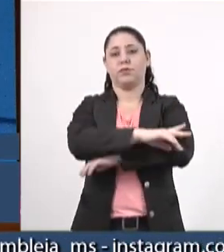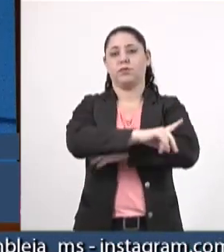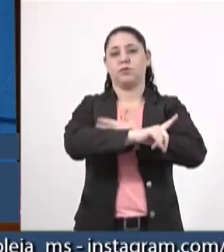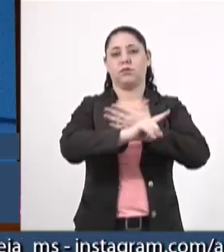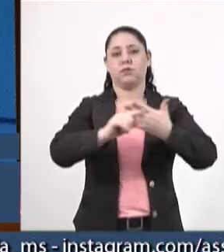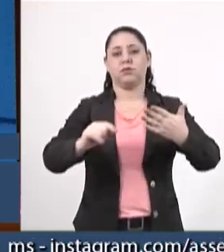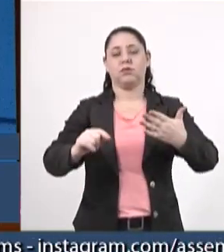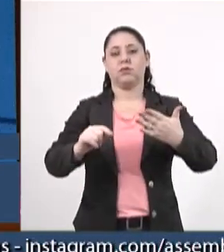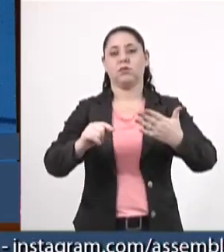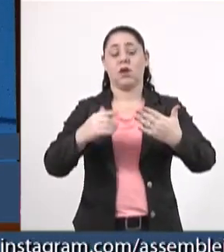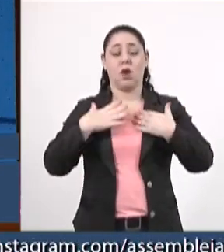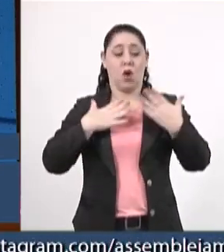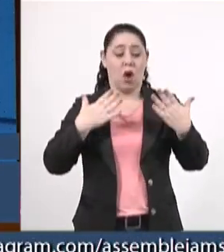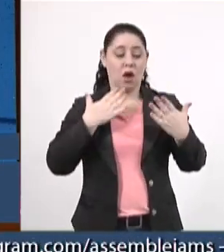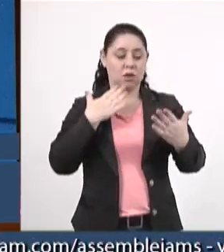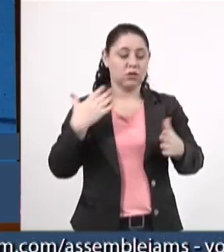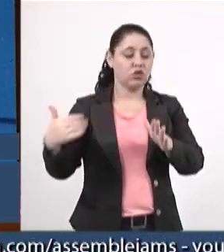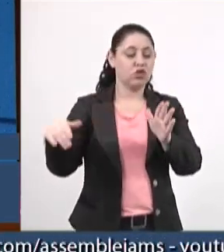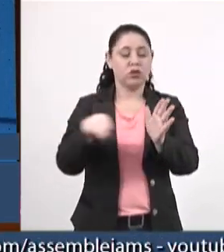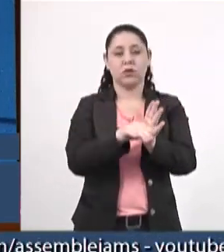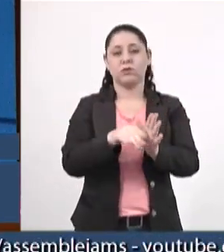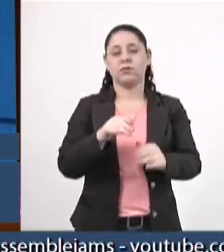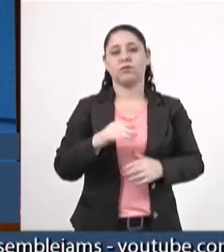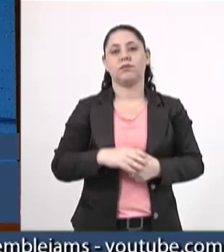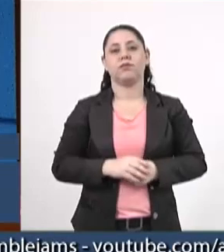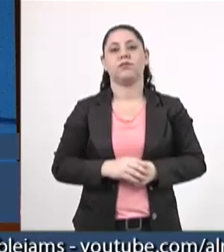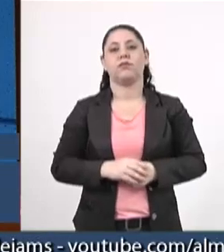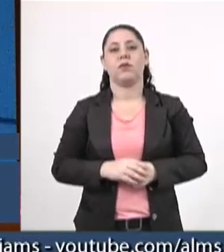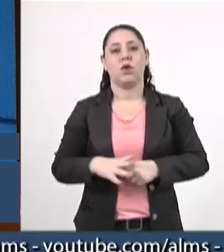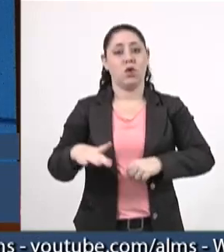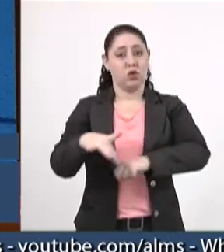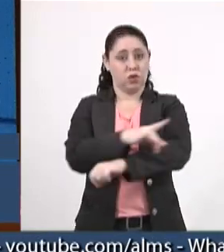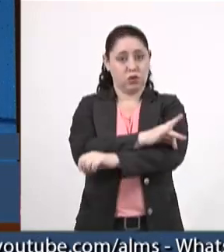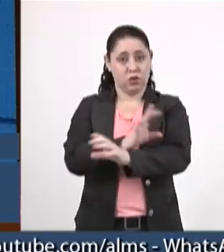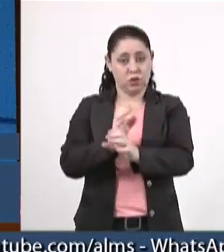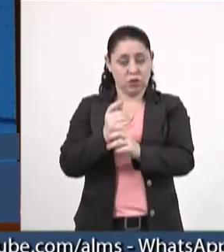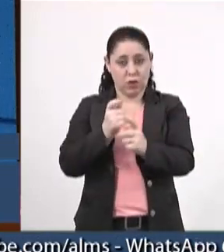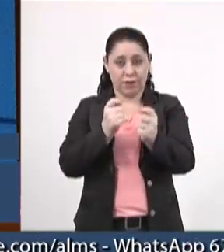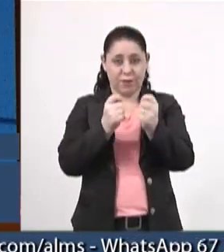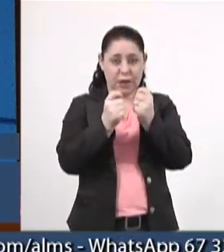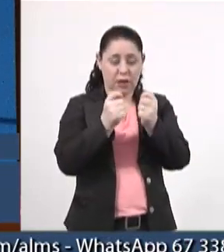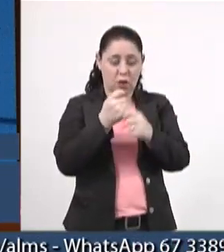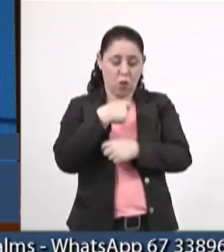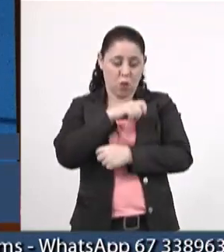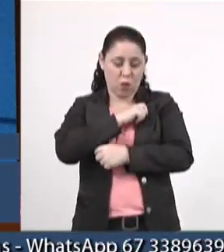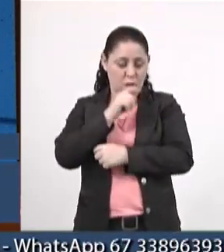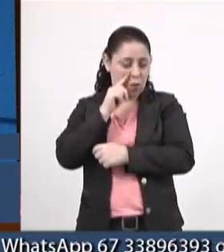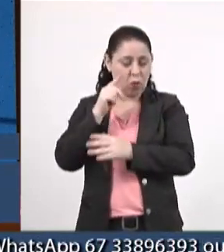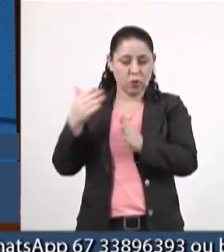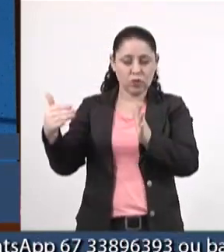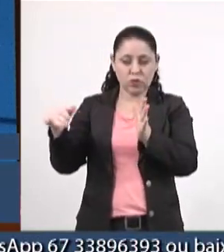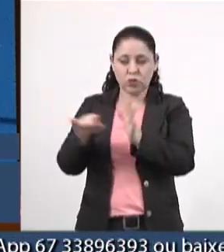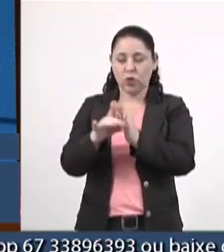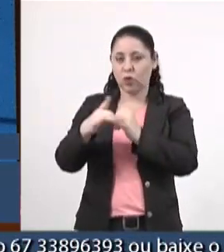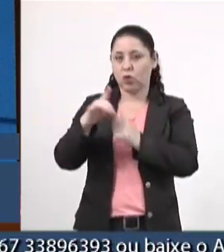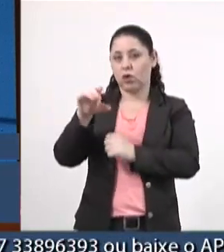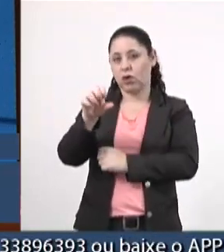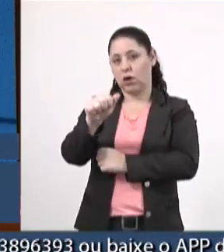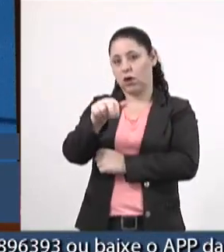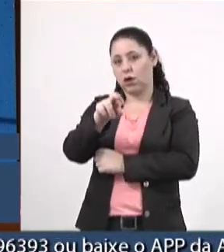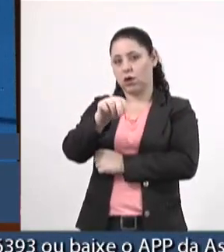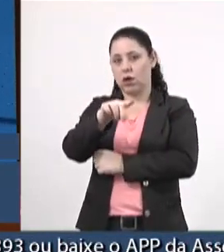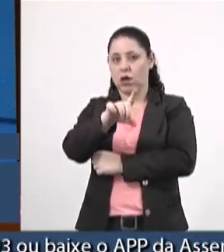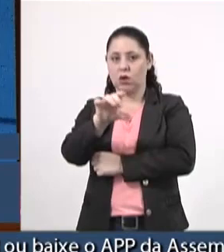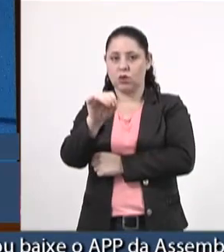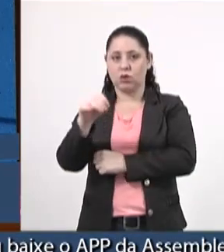ele apareceu de surpresa. Então, o engenheiro fiscal da obra, na hora que o doutor Arnaldo estava